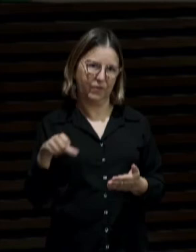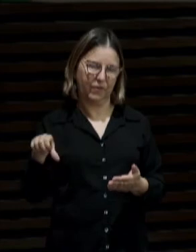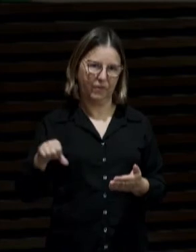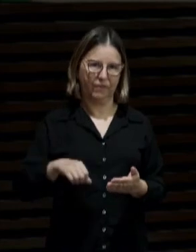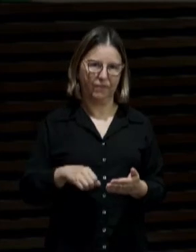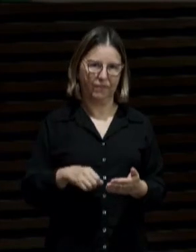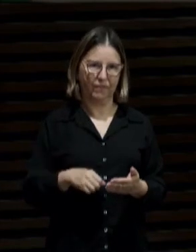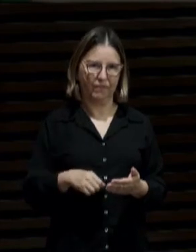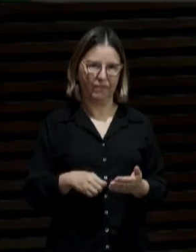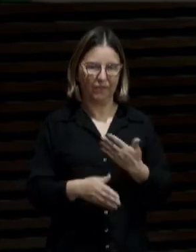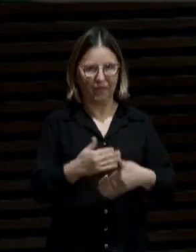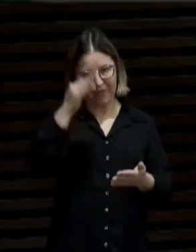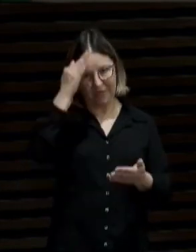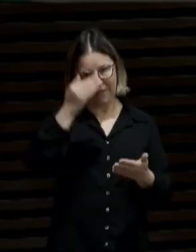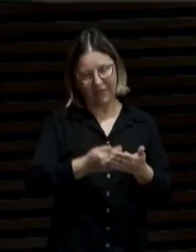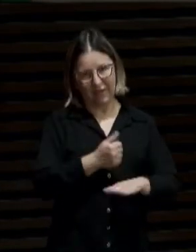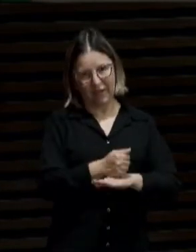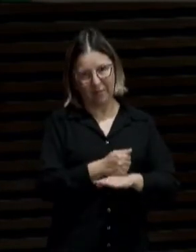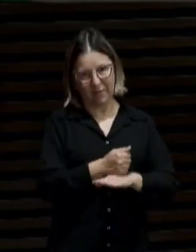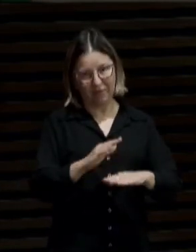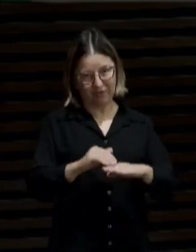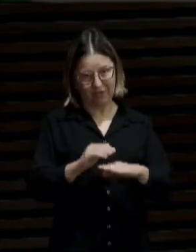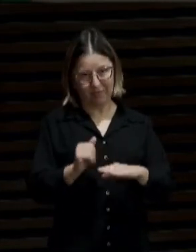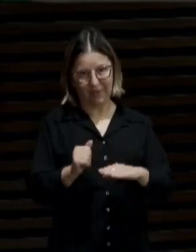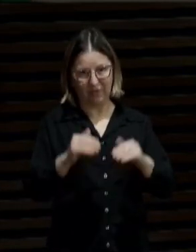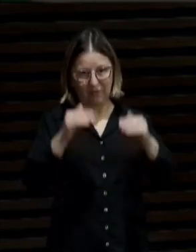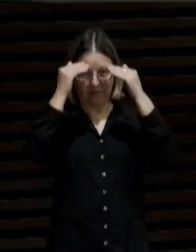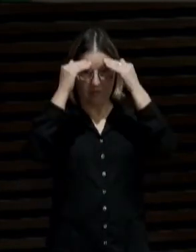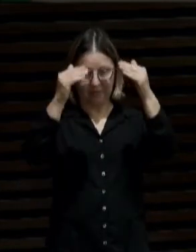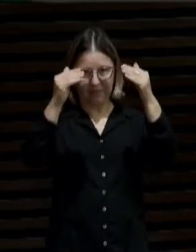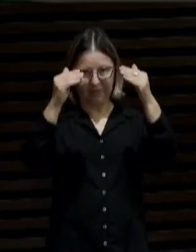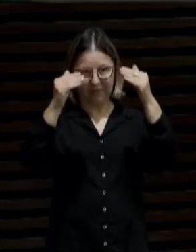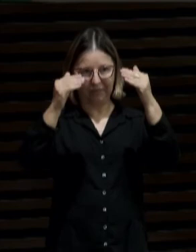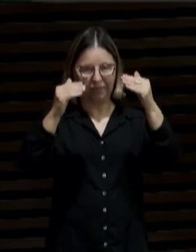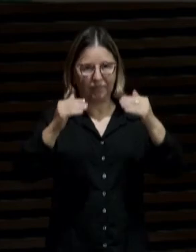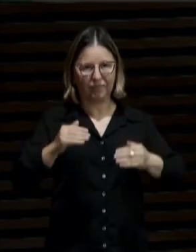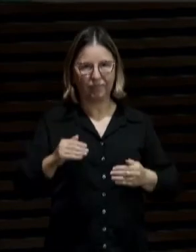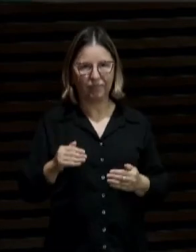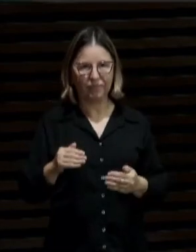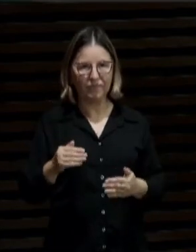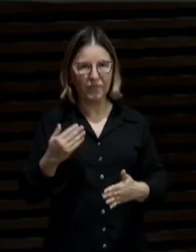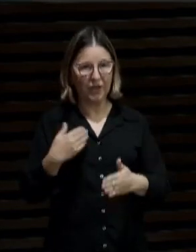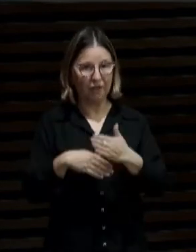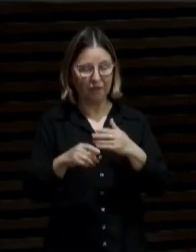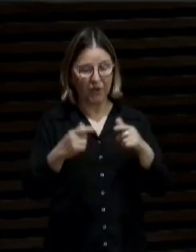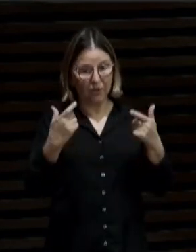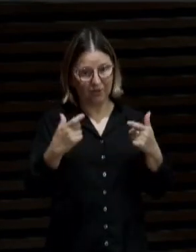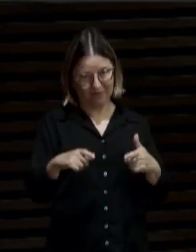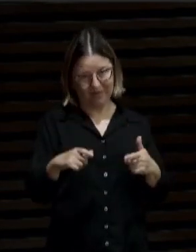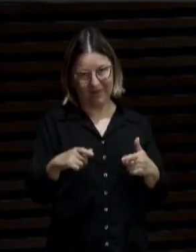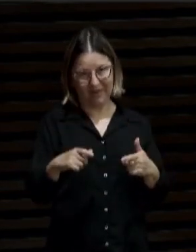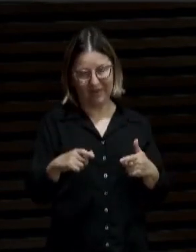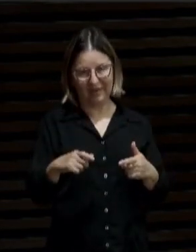Pela fé, Abraão, quando chamado, obedeceu a fim de ir para um lugar que devia receber por